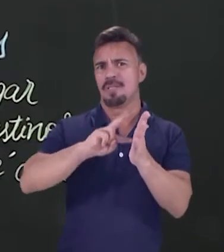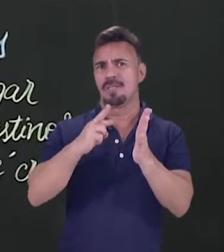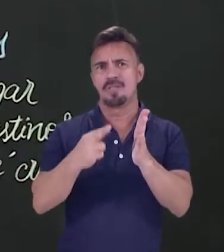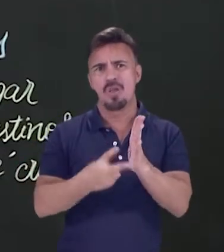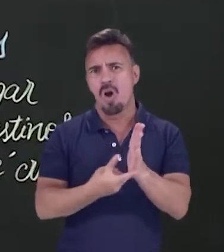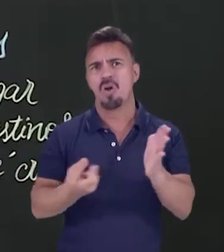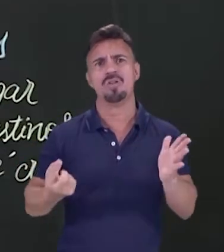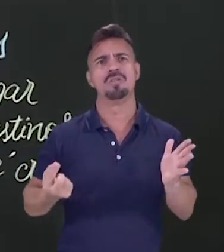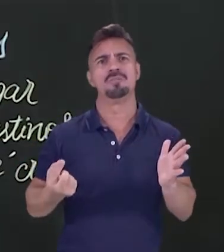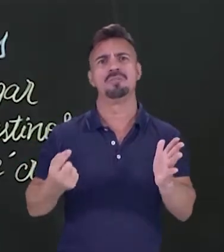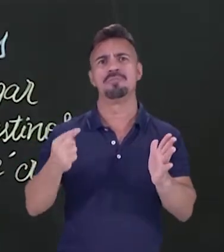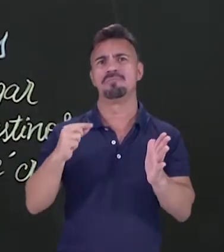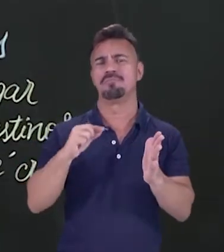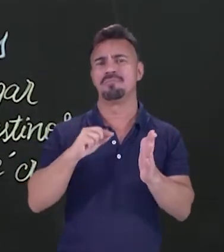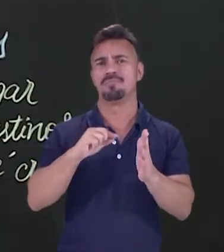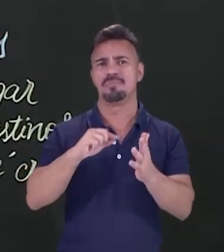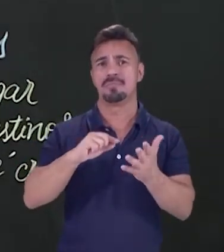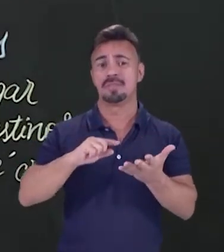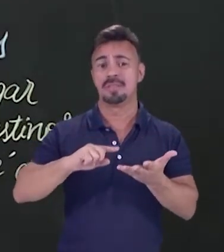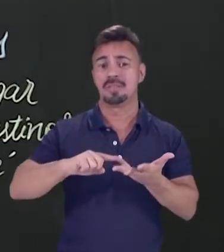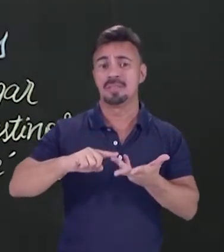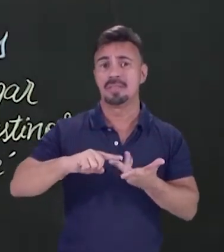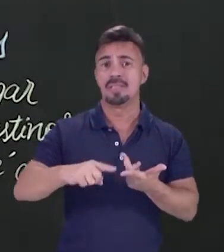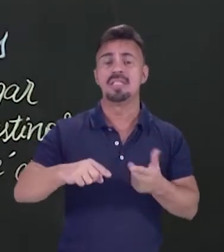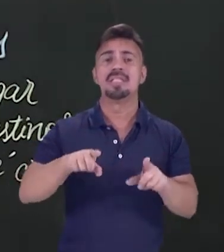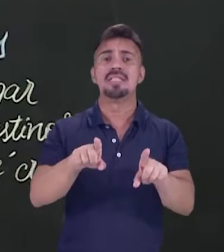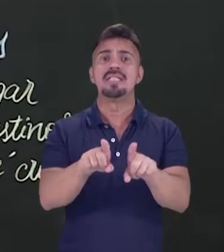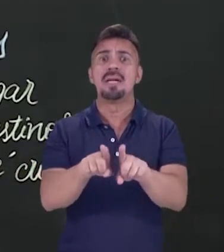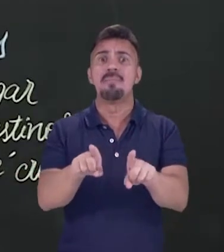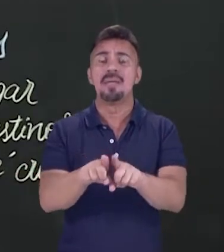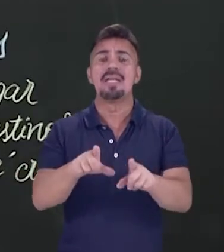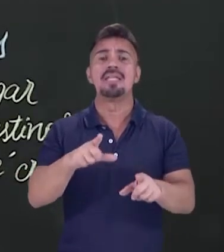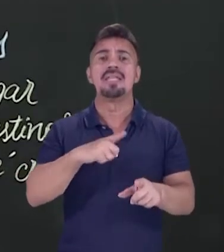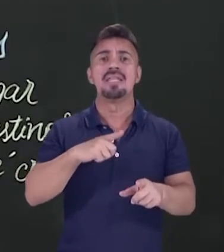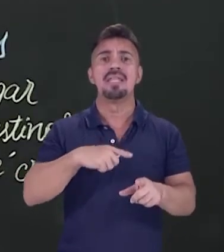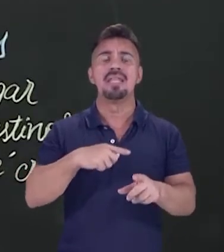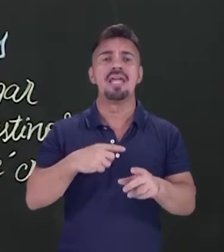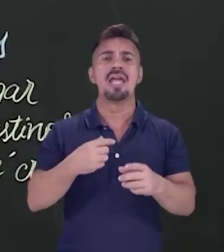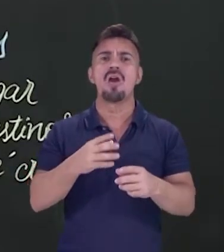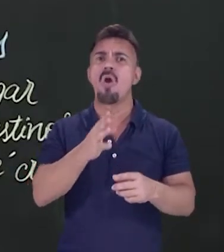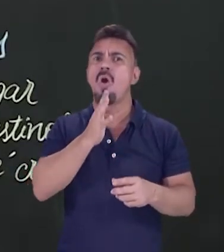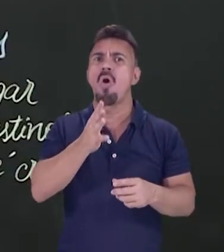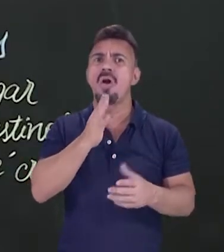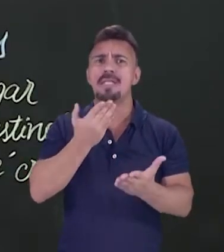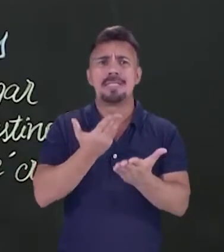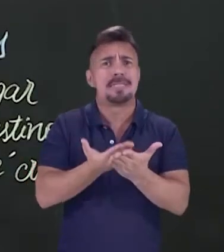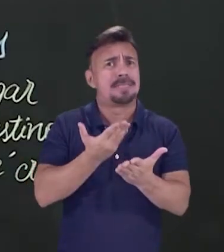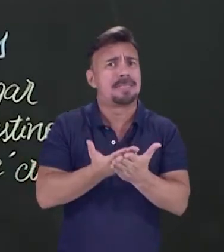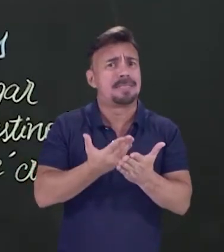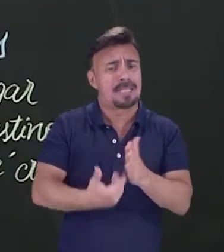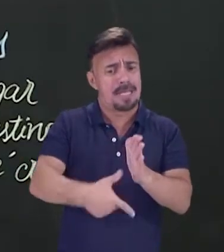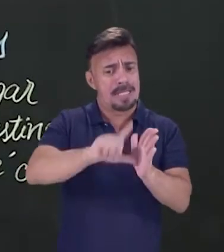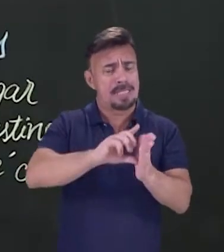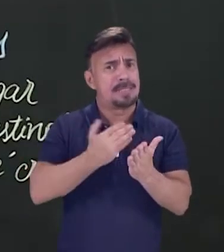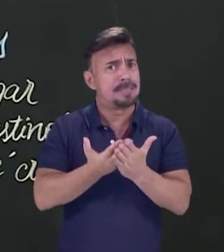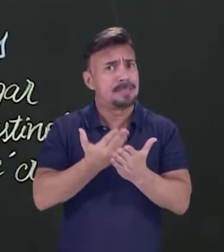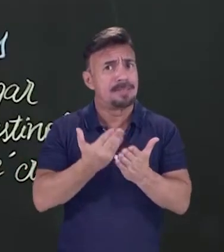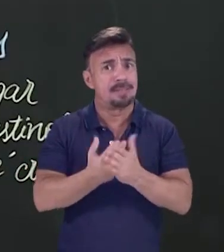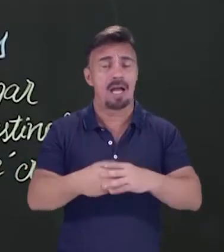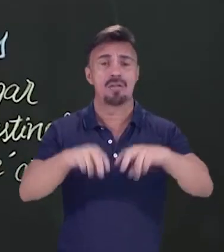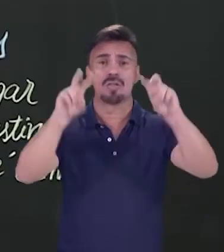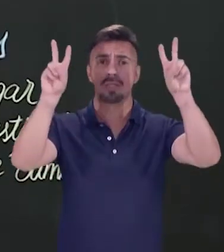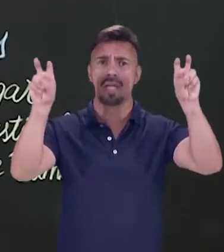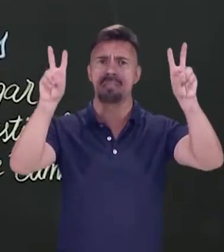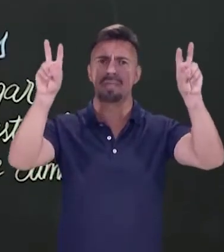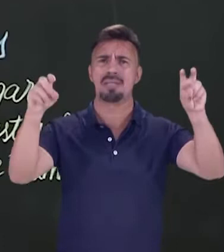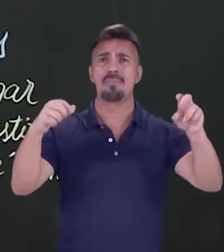fazer algumas construções linguísticas típicas, mas eu também preciso ter domínio temático. Estudar muito o tema antes de escrever. Nunca escrever pelo